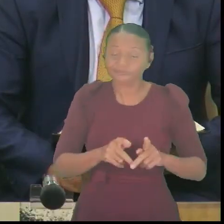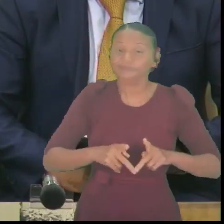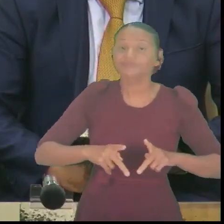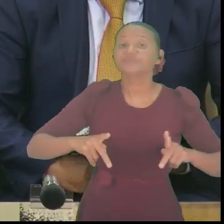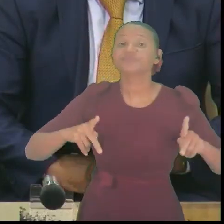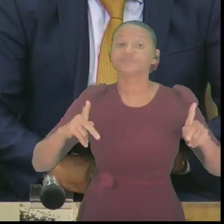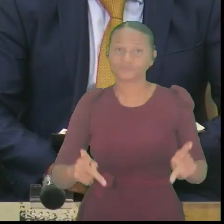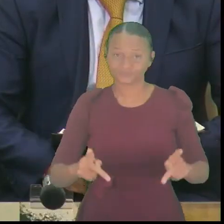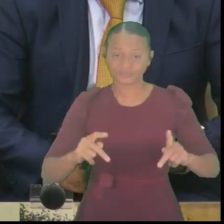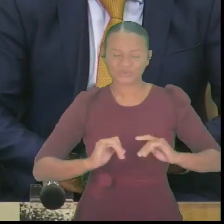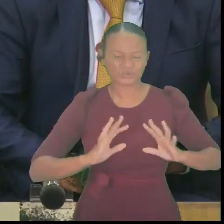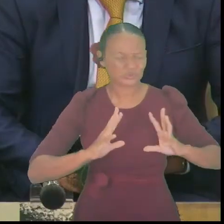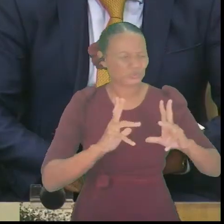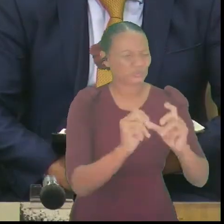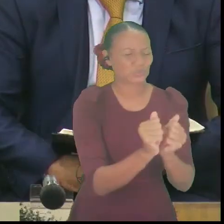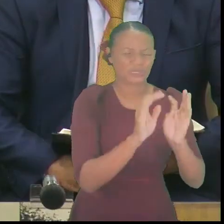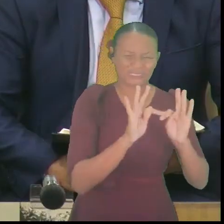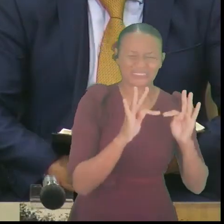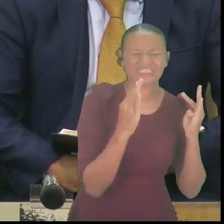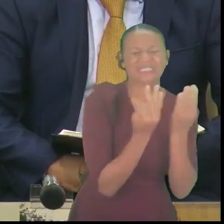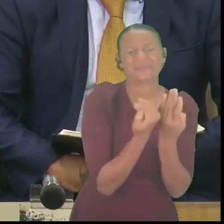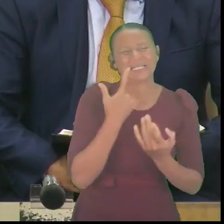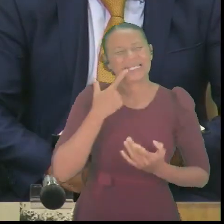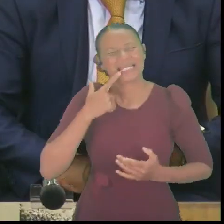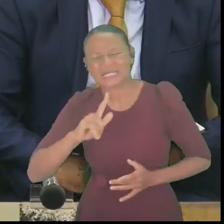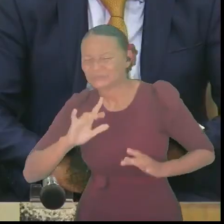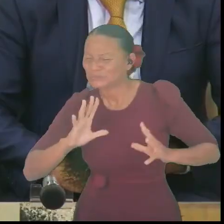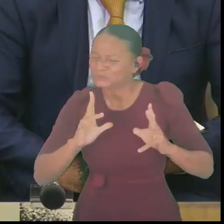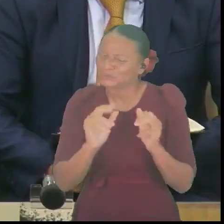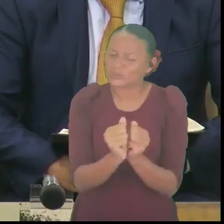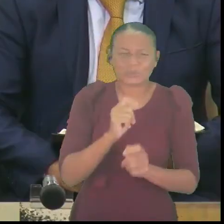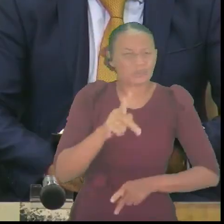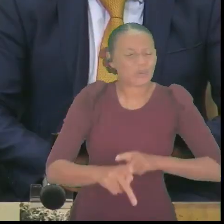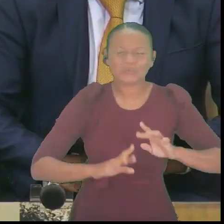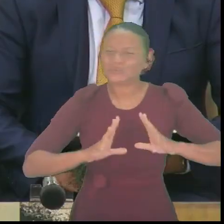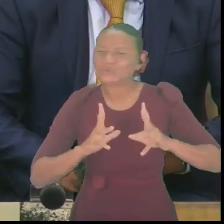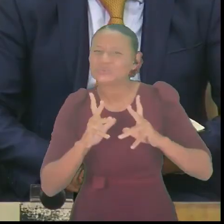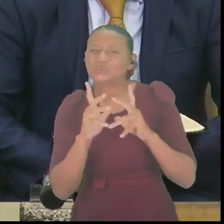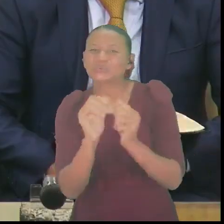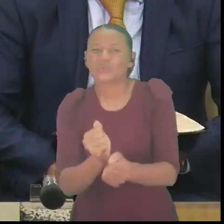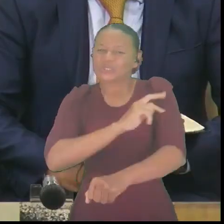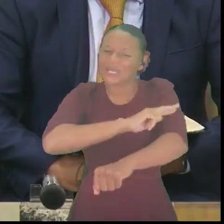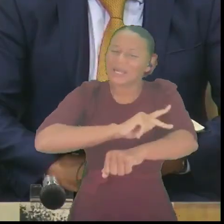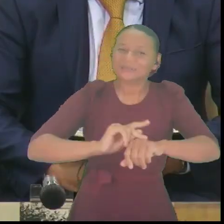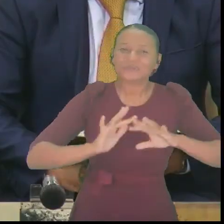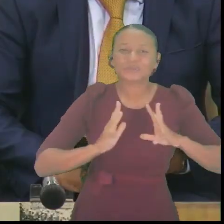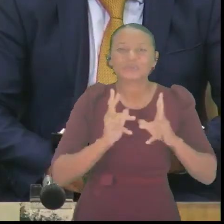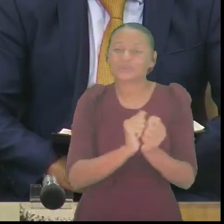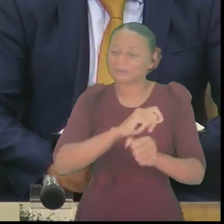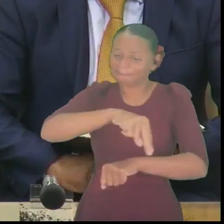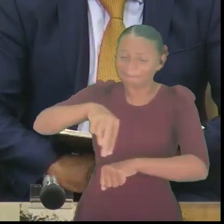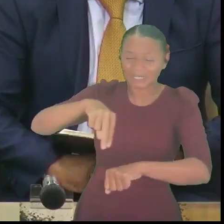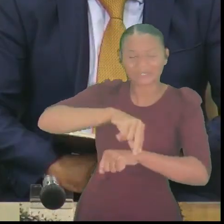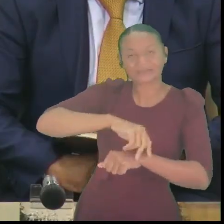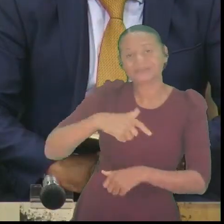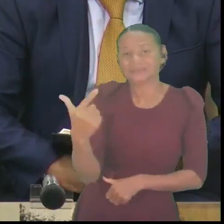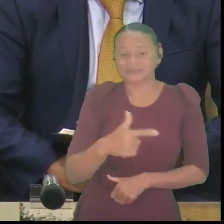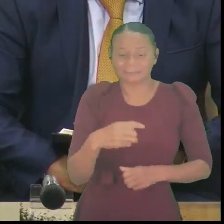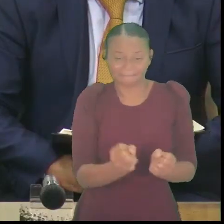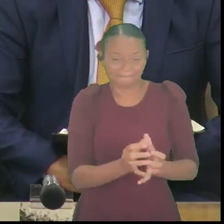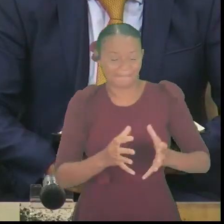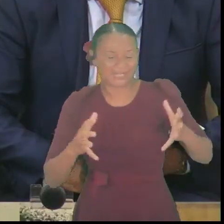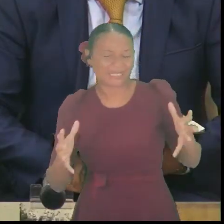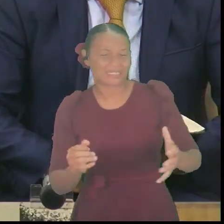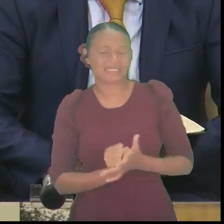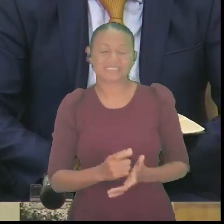de homem de toda a tribo, de toda a língua, de todo o povo, de toda a raça e de toda a nação. A segunda multiplicação, não sobraram 12